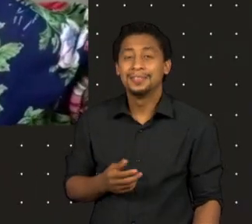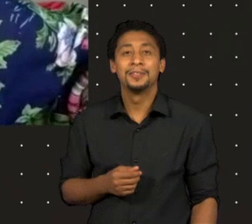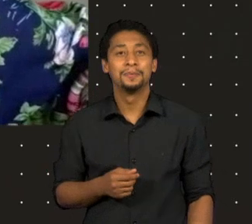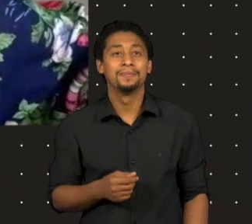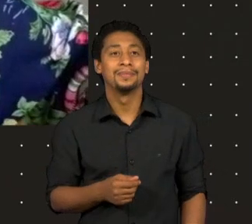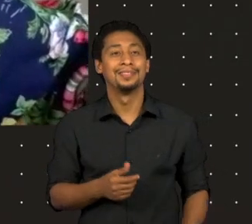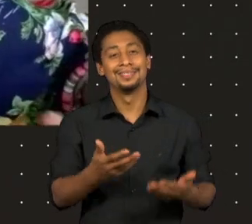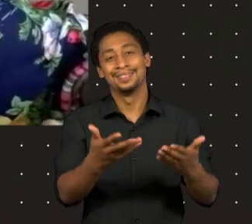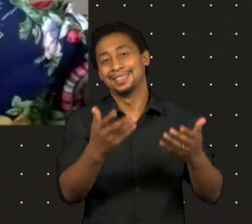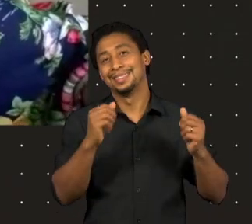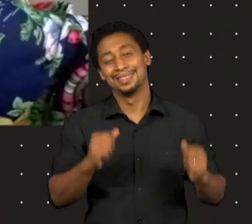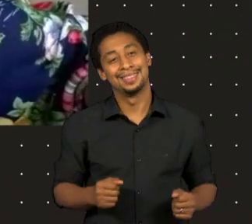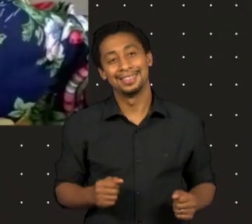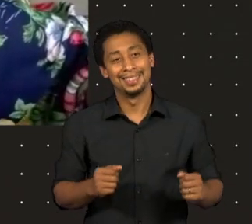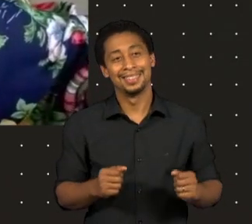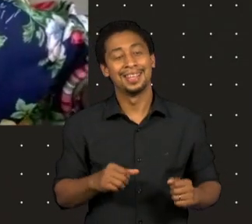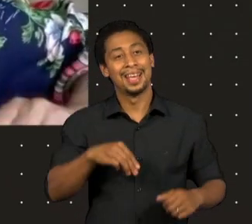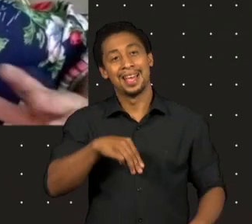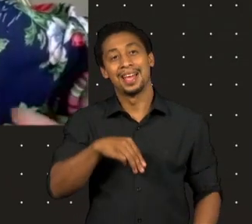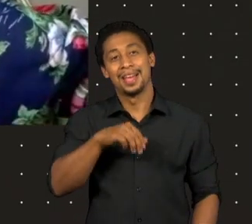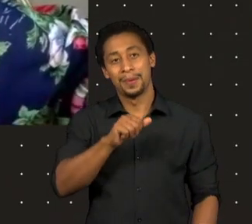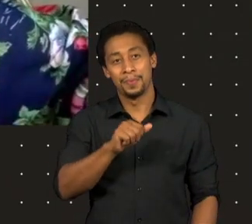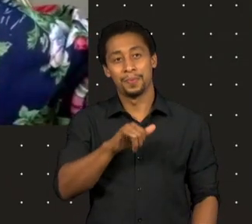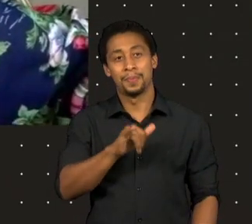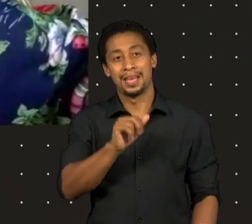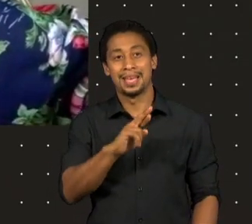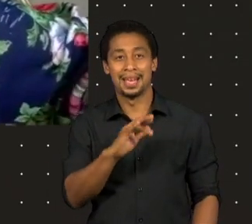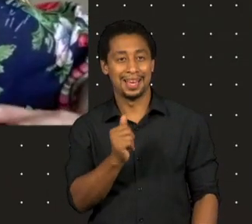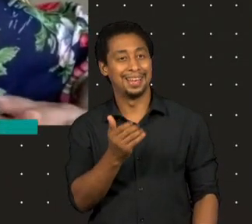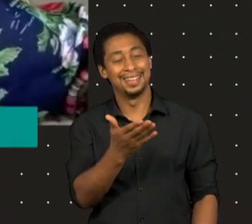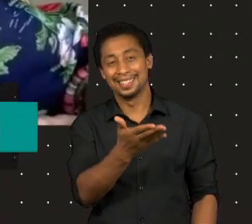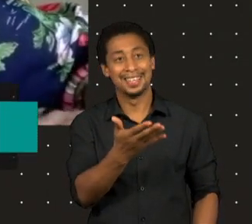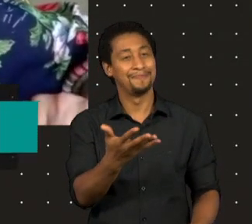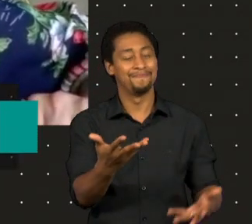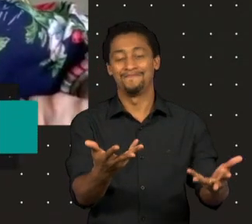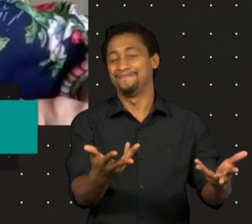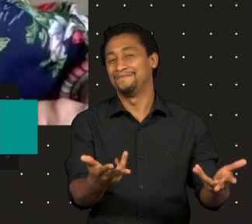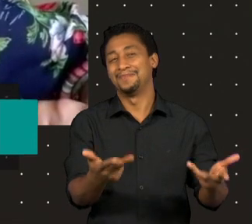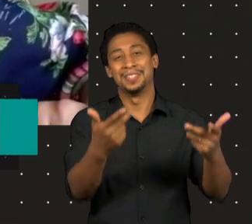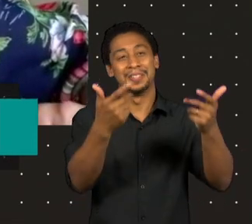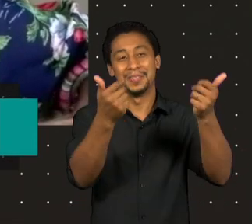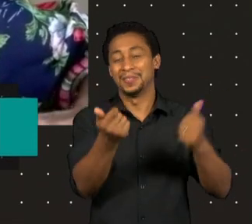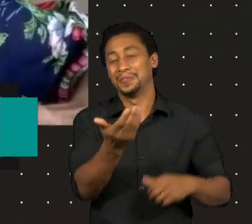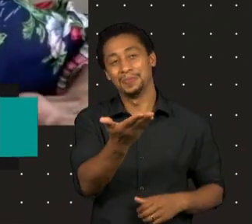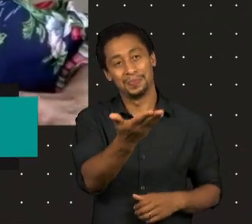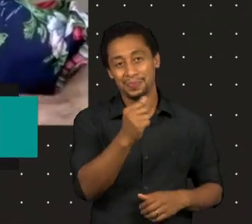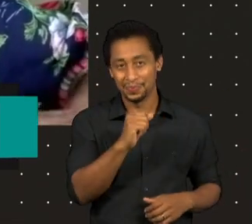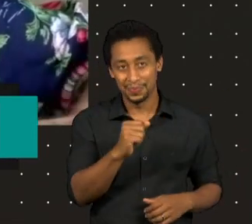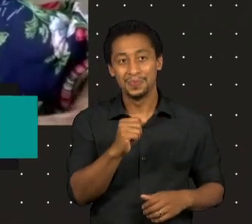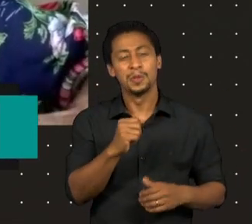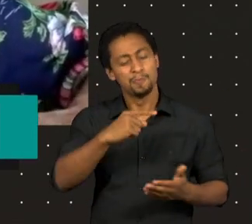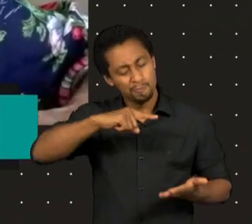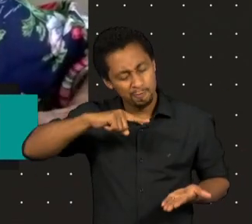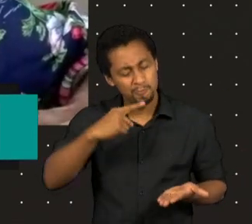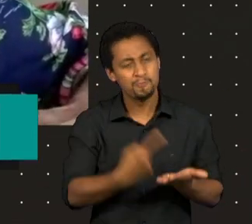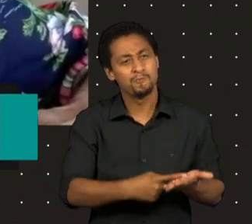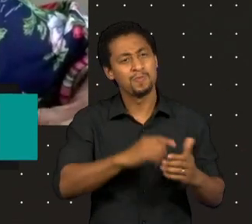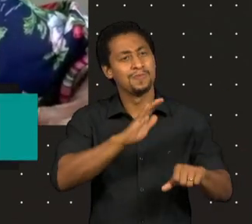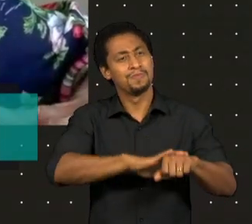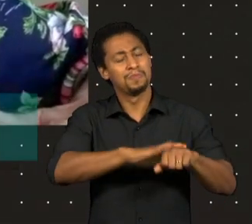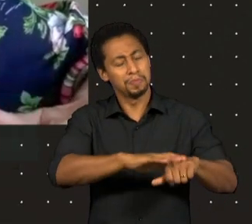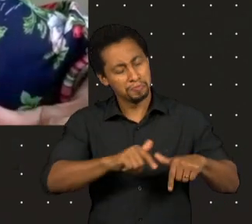Magre. A Maiara, além de ser uma excelente atriz, é uma grande profissional, muito comprometida com seu